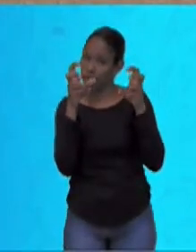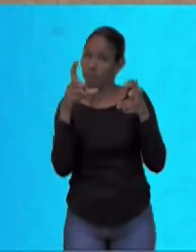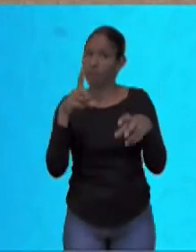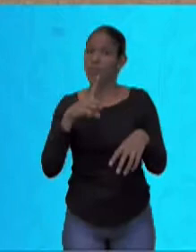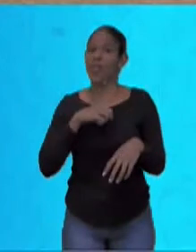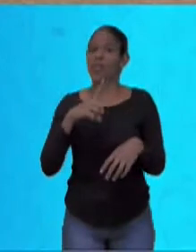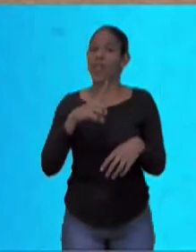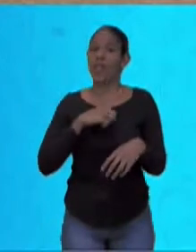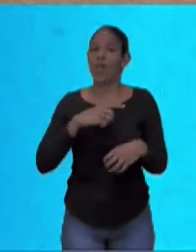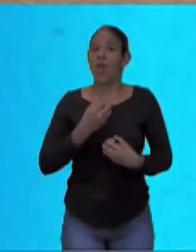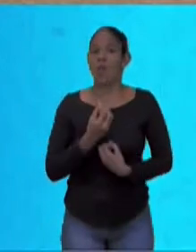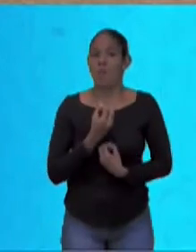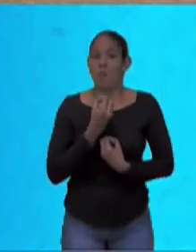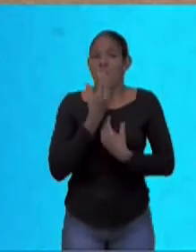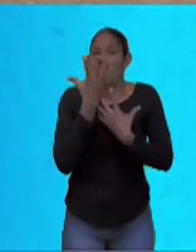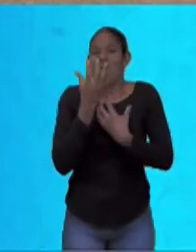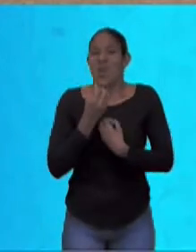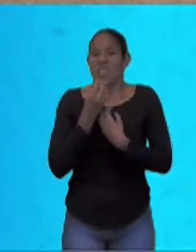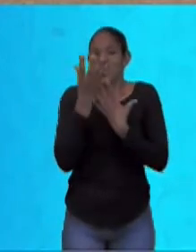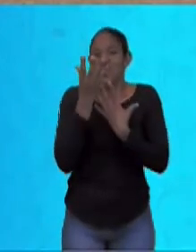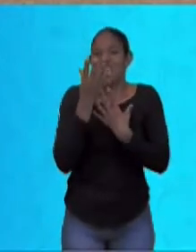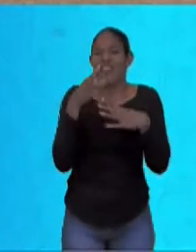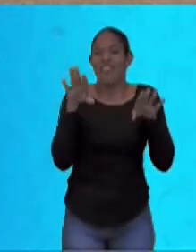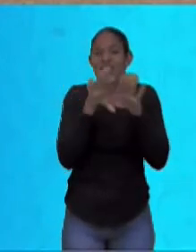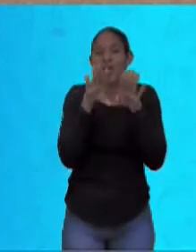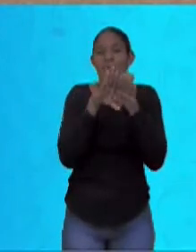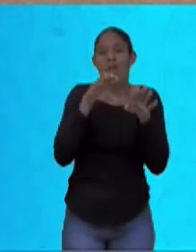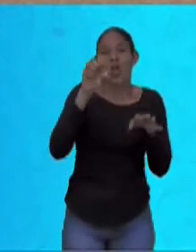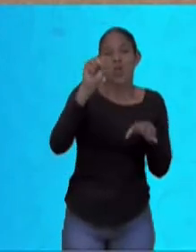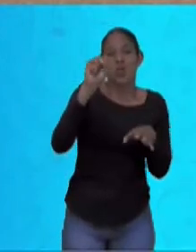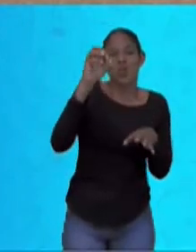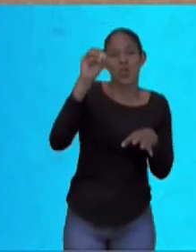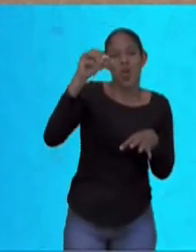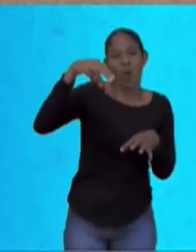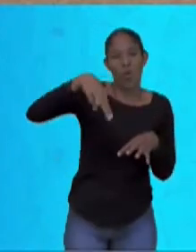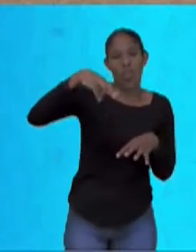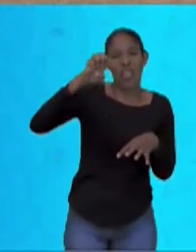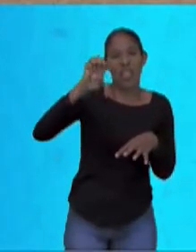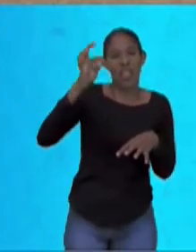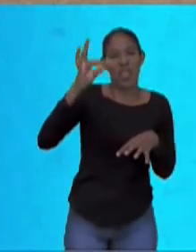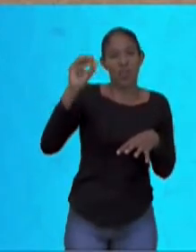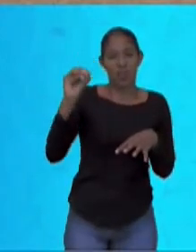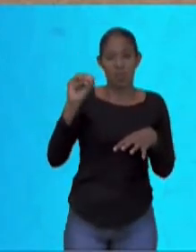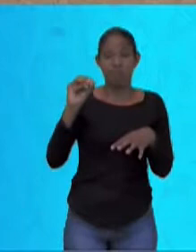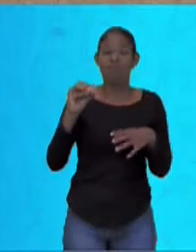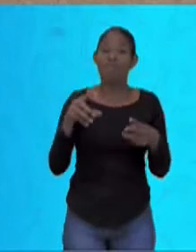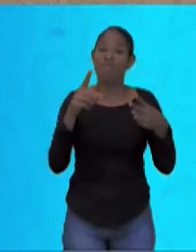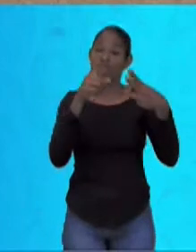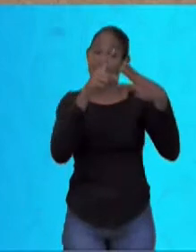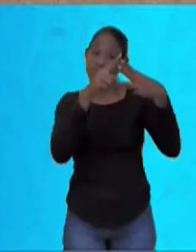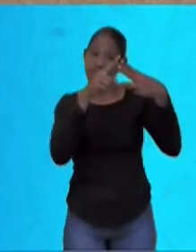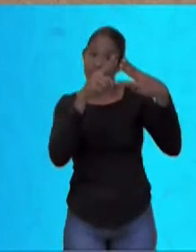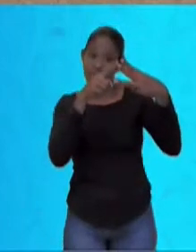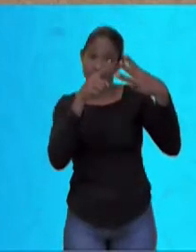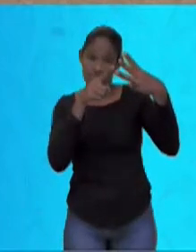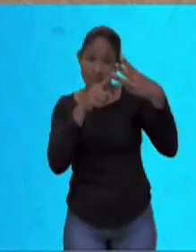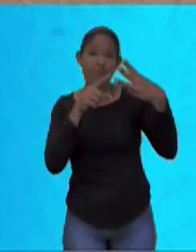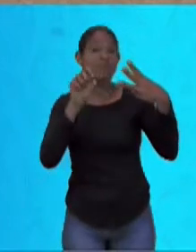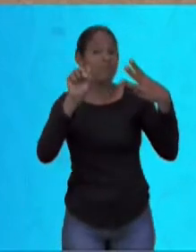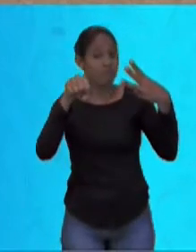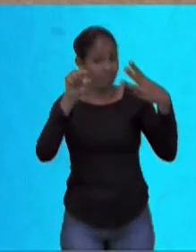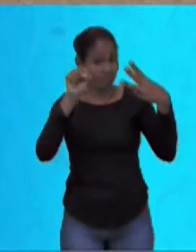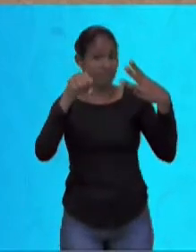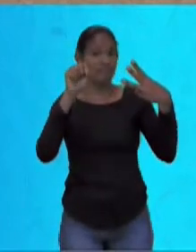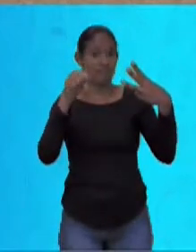também poesia e soneto. Olha, 3 termos. Sim, nós vamos falar